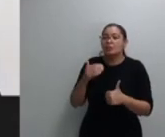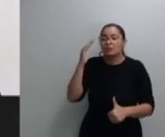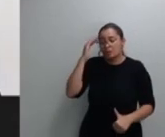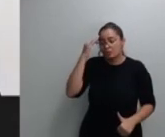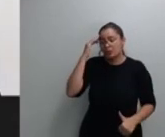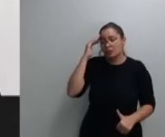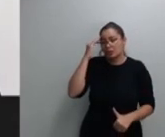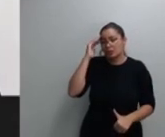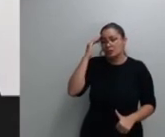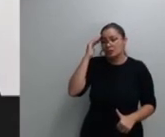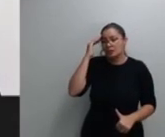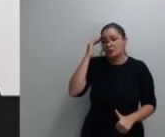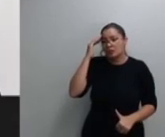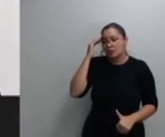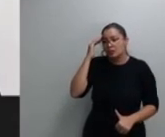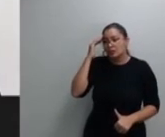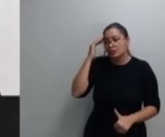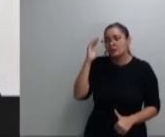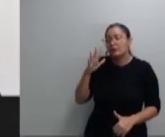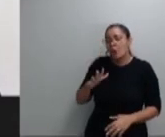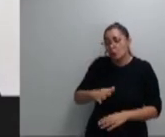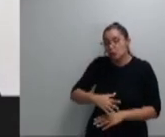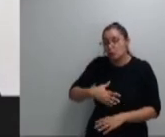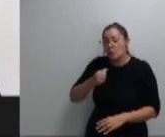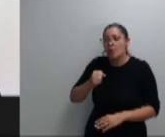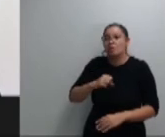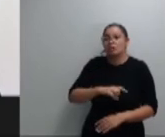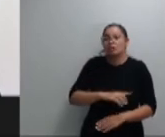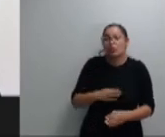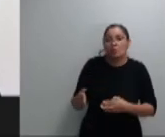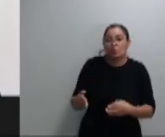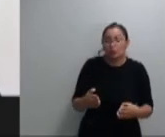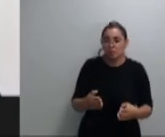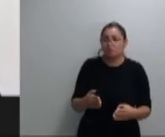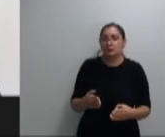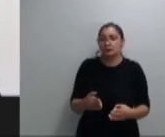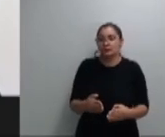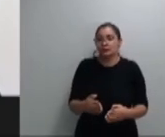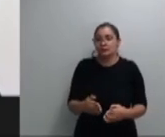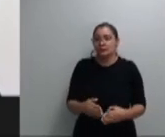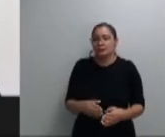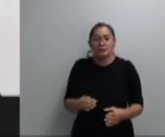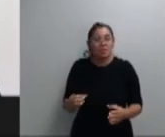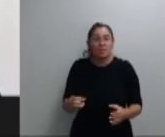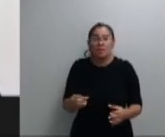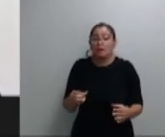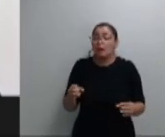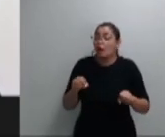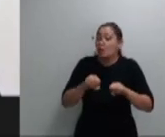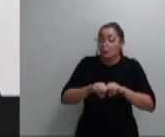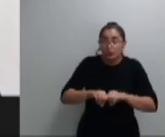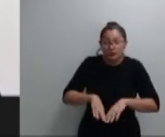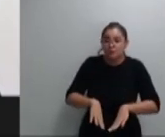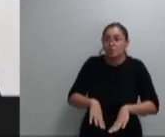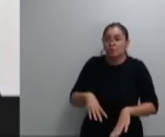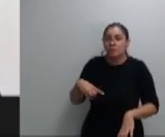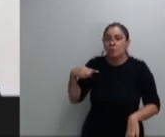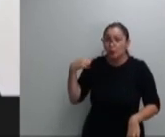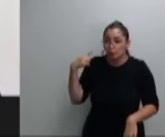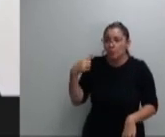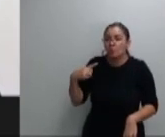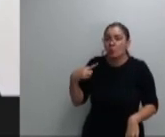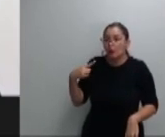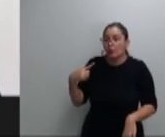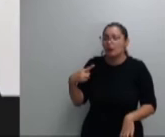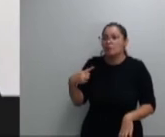que havia sido superado o prazo quinquenal sem prejuízo de que evidentemente o doutor Rafaela em